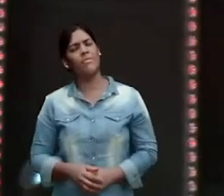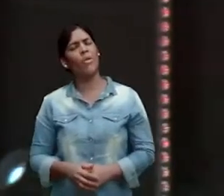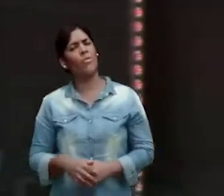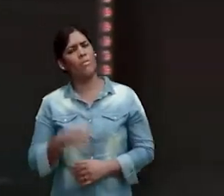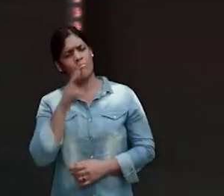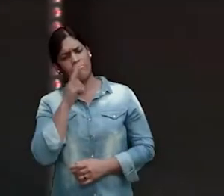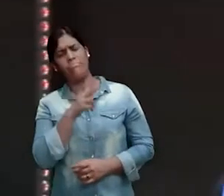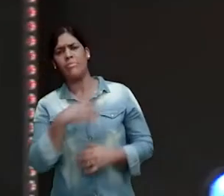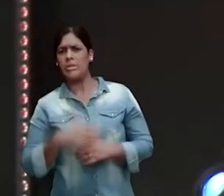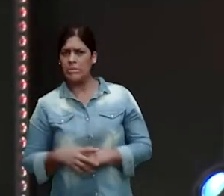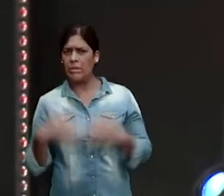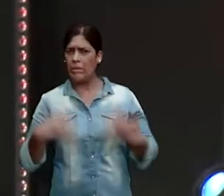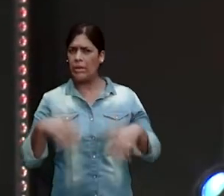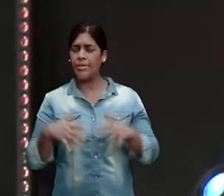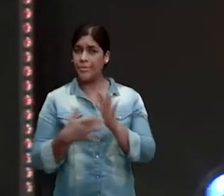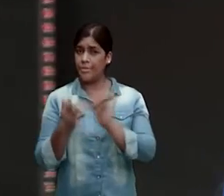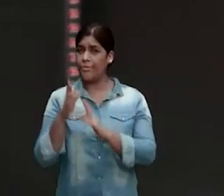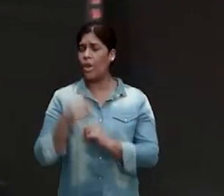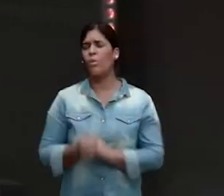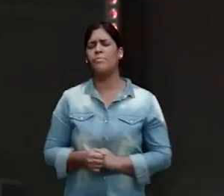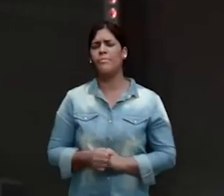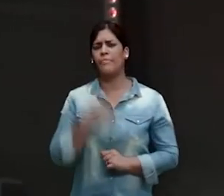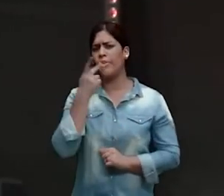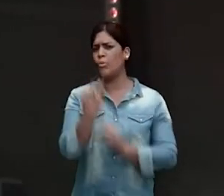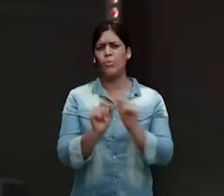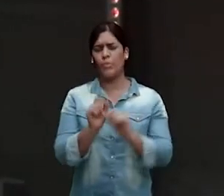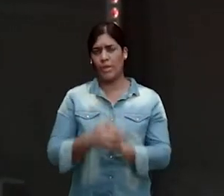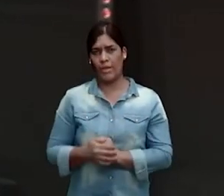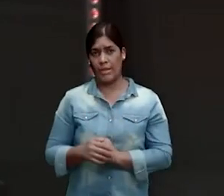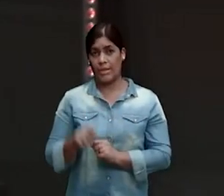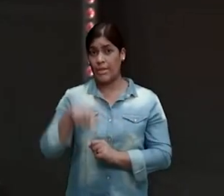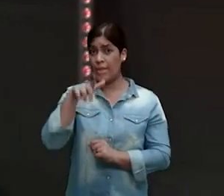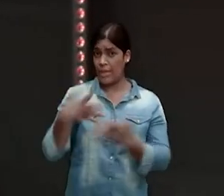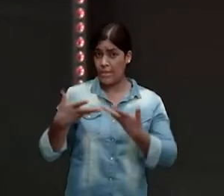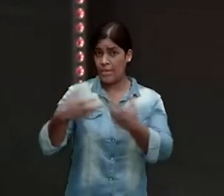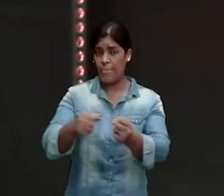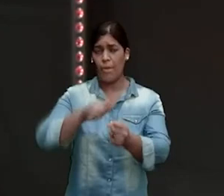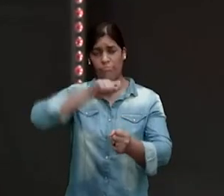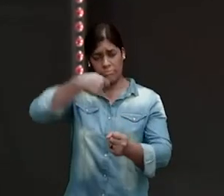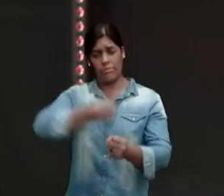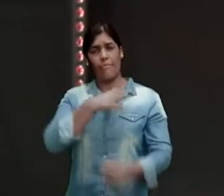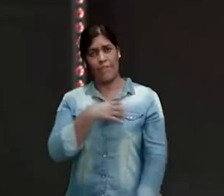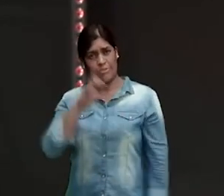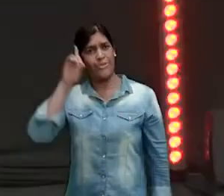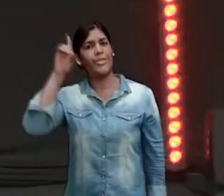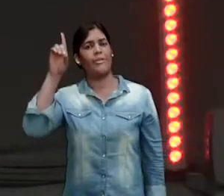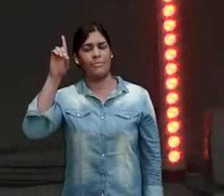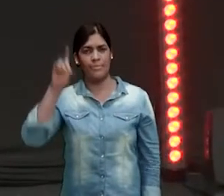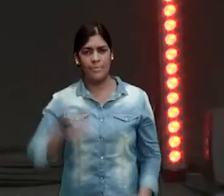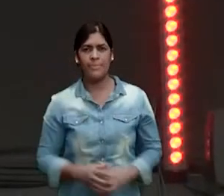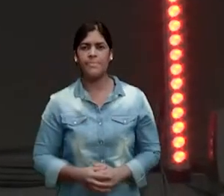o que Jesus disse em quem me recebeu se tornou filho de Deus e